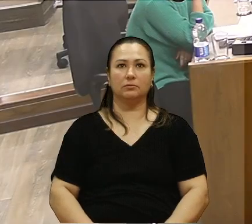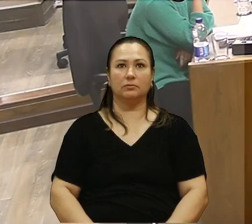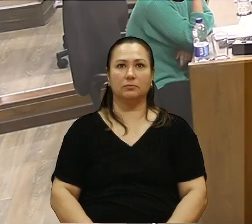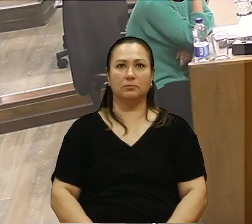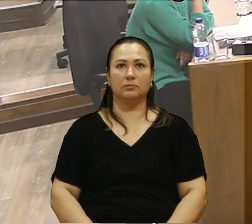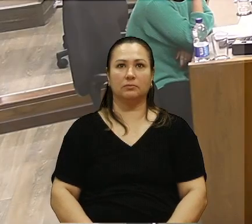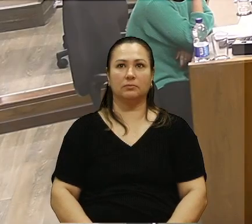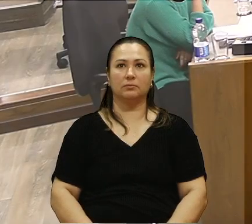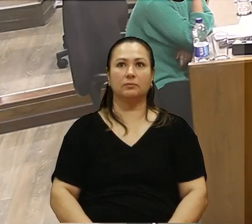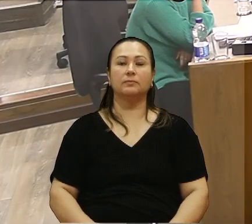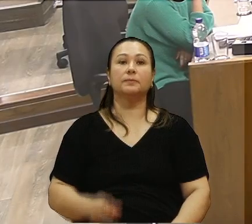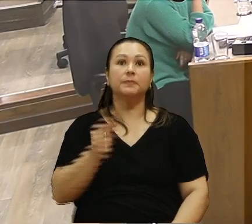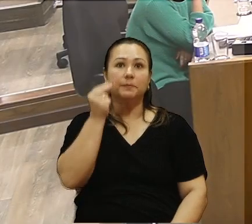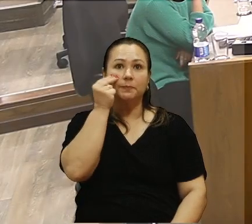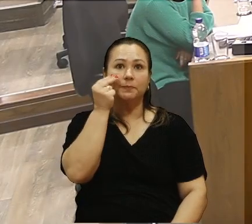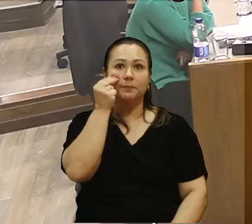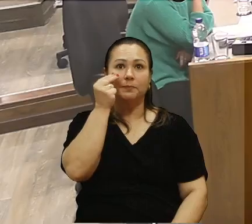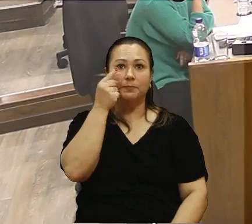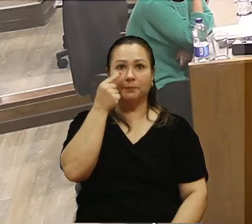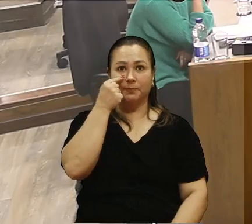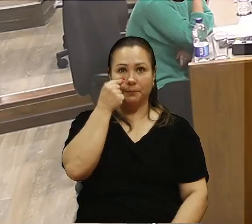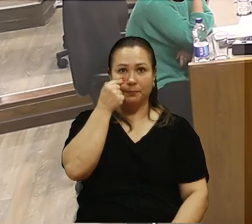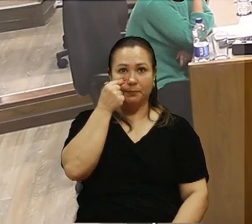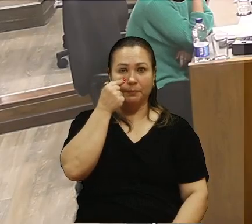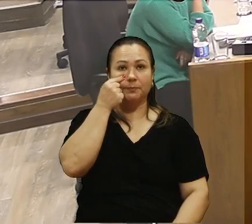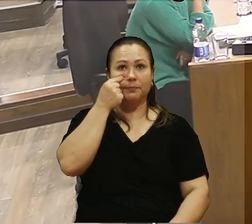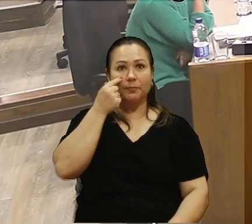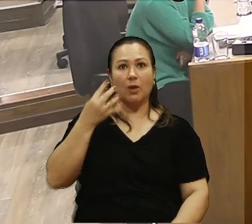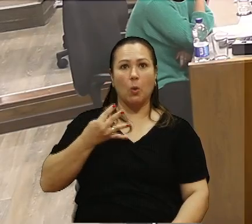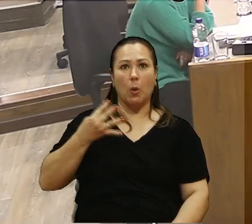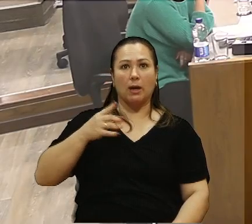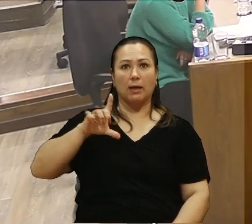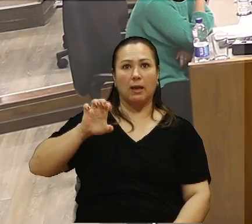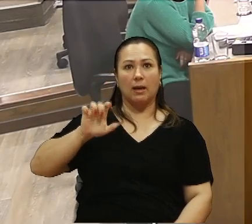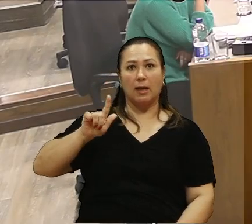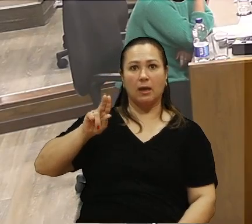Vereador Cláudio Libardi, presente, da 4ª légua.